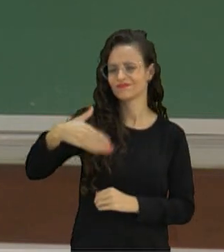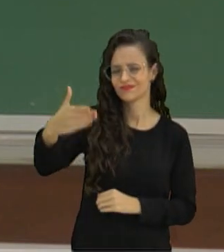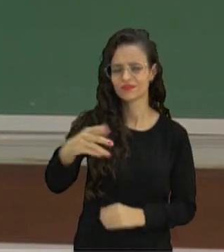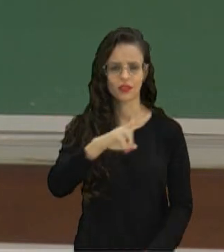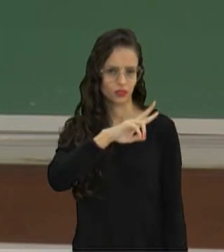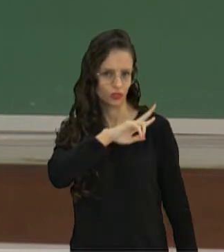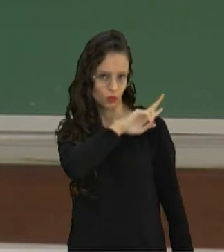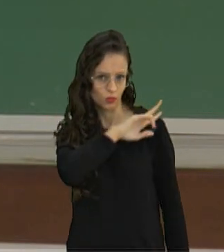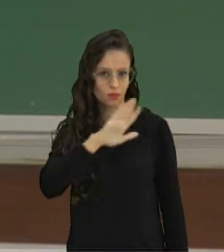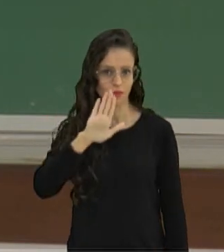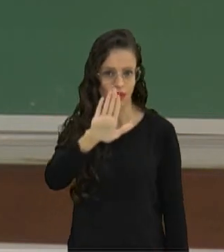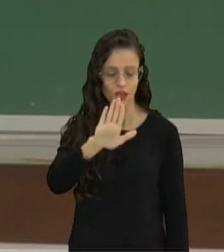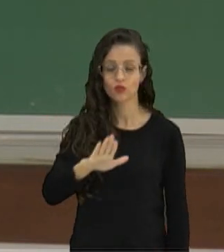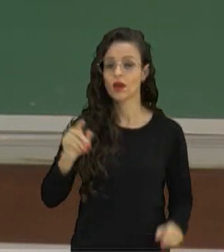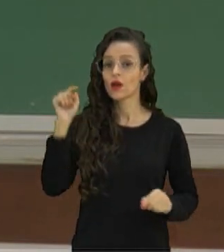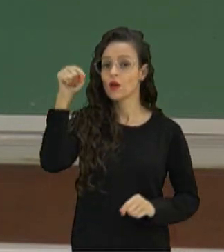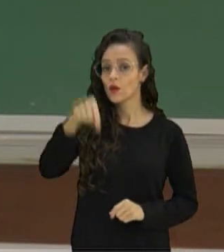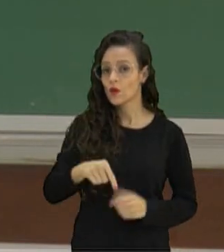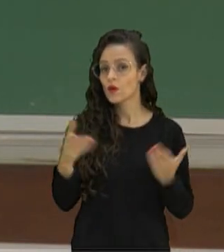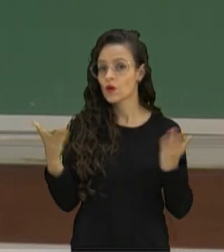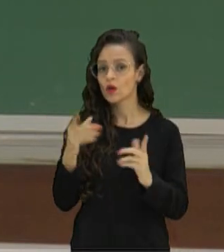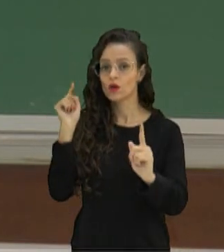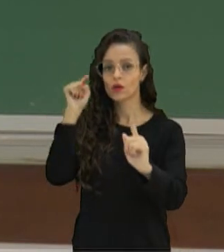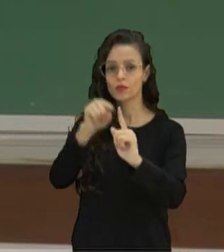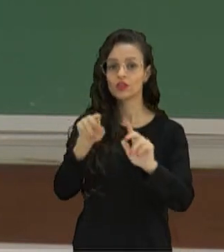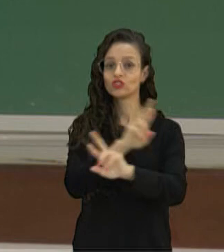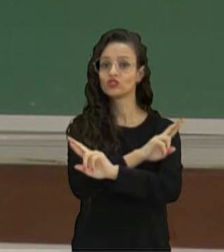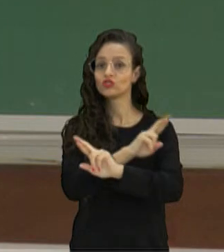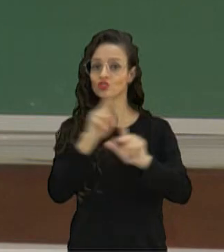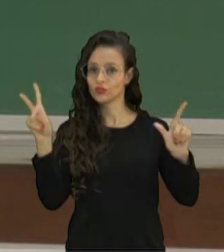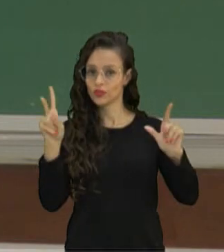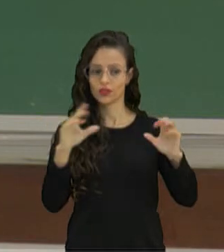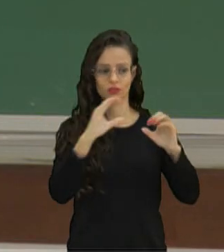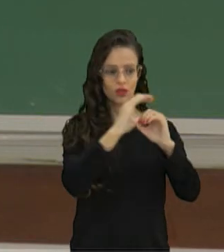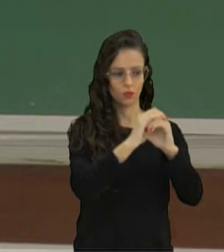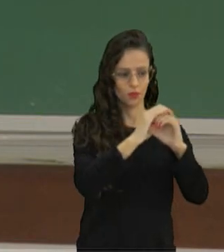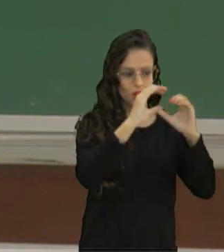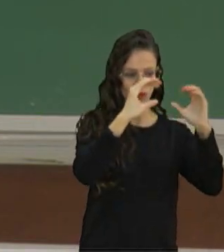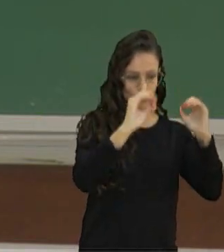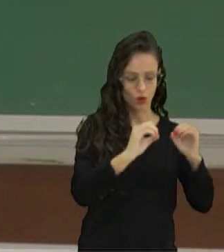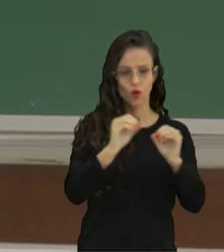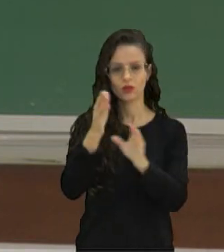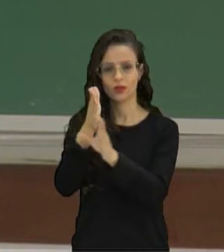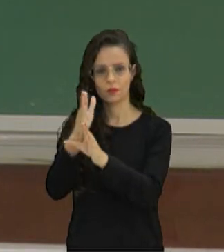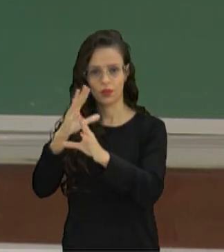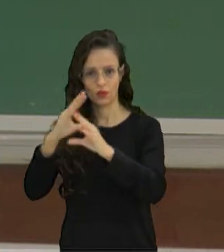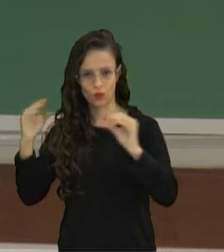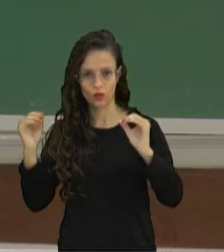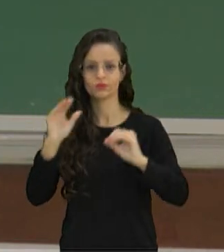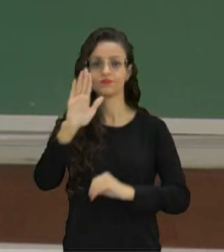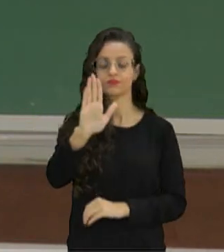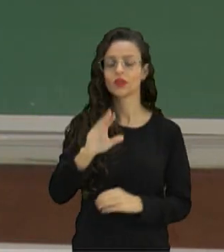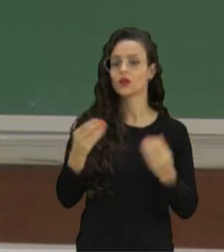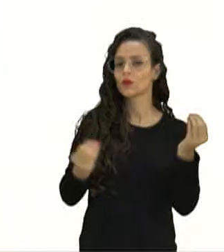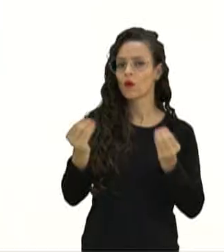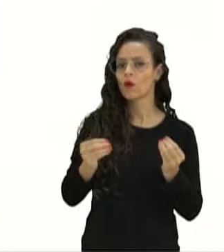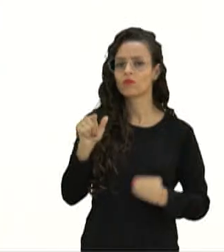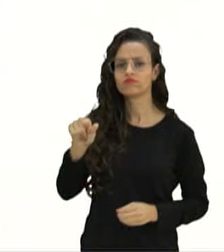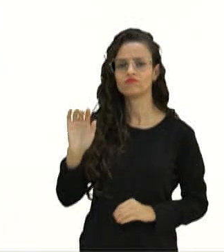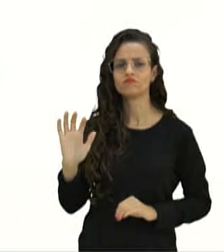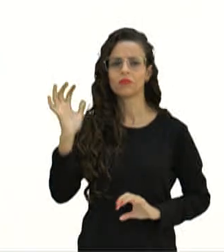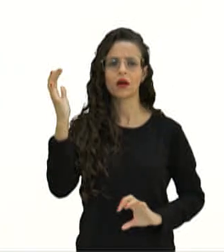médio. O meu objetivo hoje é diferenciar esses dois tipos de divisões. Então vamos lá. Onde é que isso